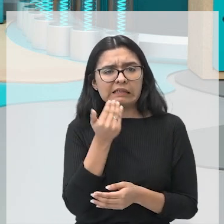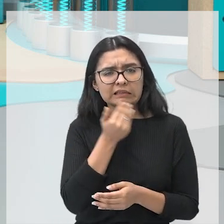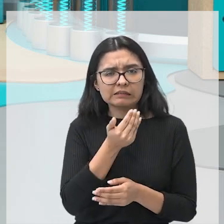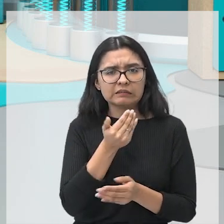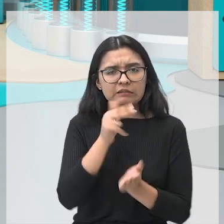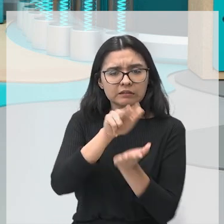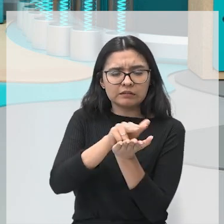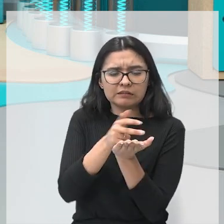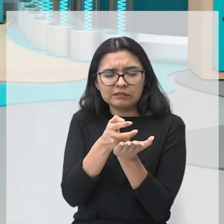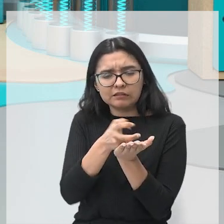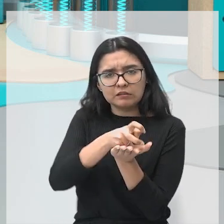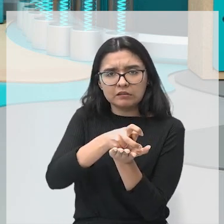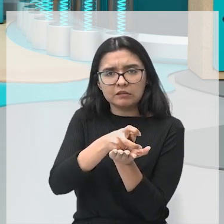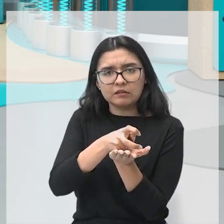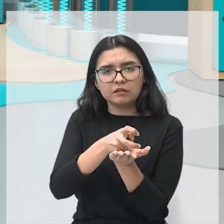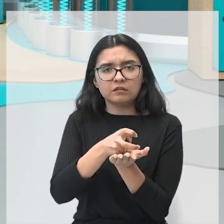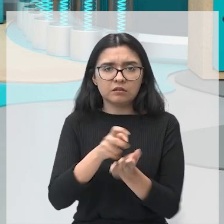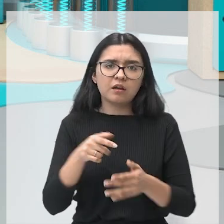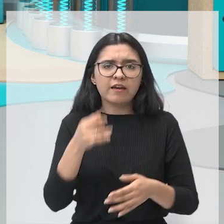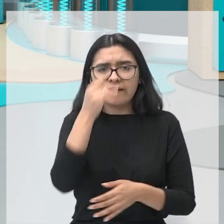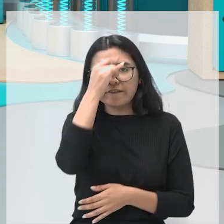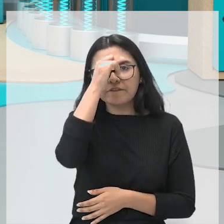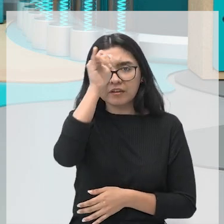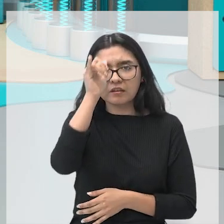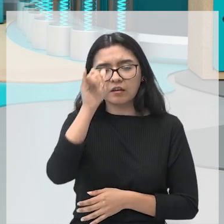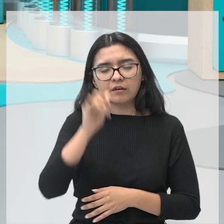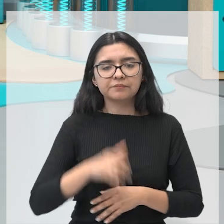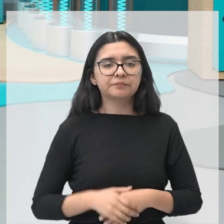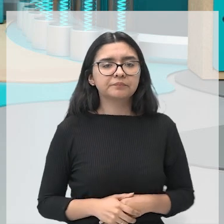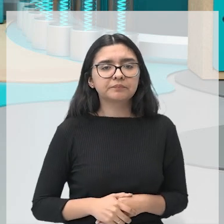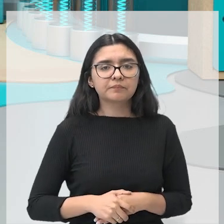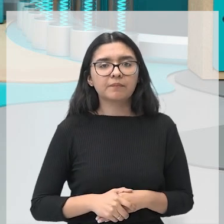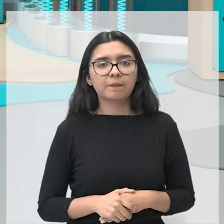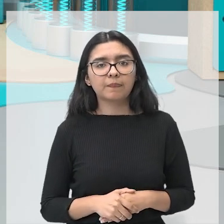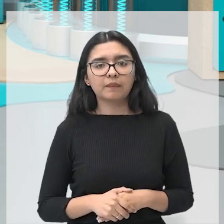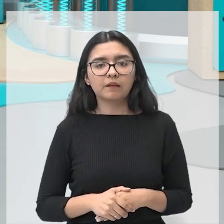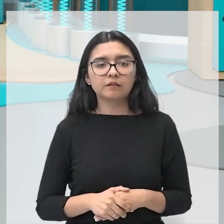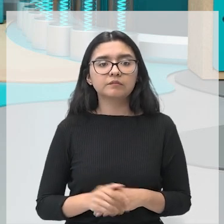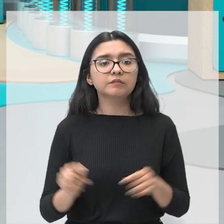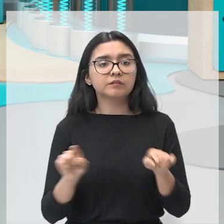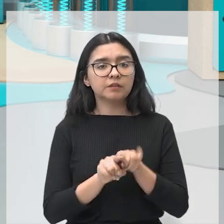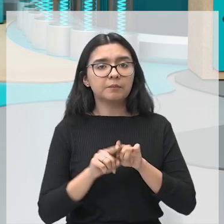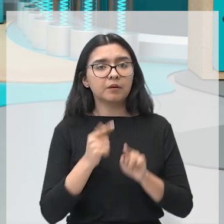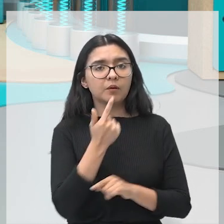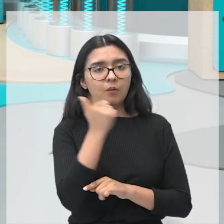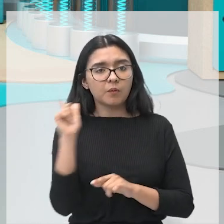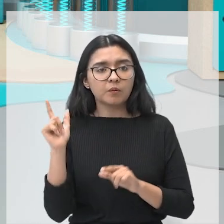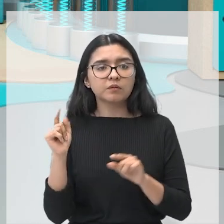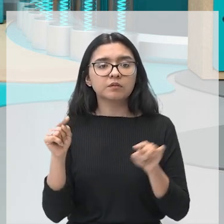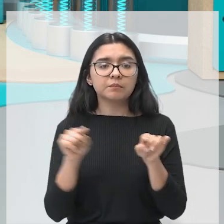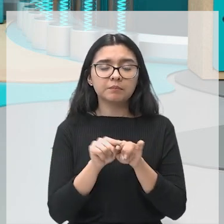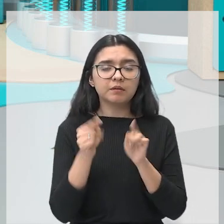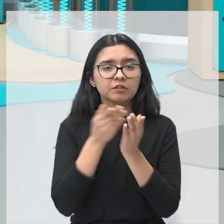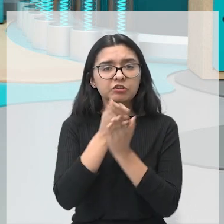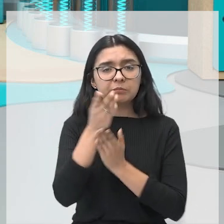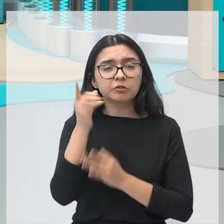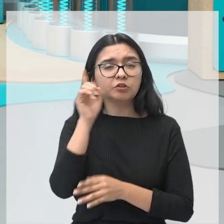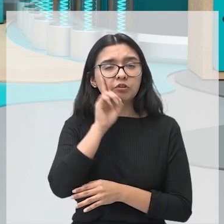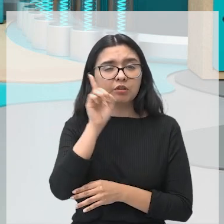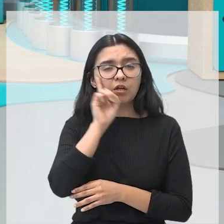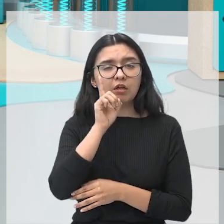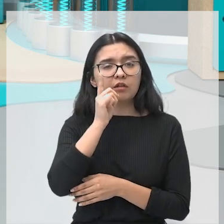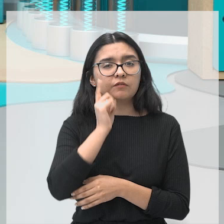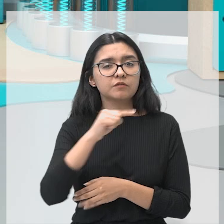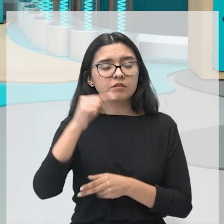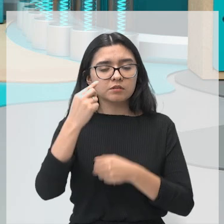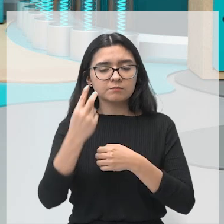cima da cama. Tenta evitar esse hábito, ok? Além de outras medidas que vai dessa disciplina diária de você